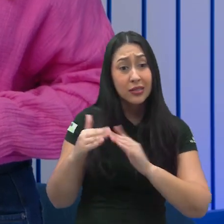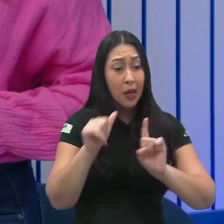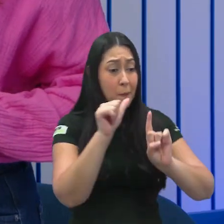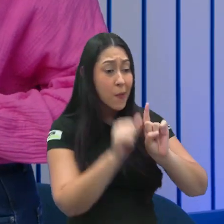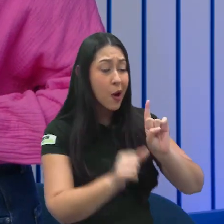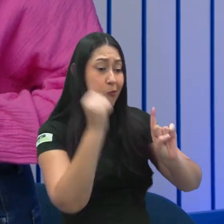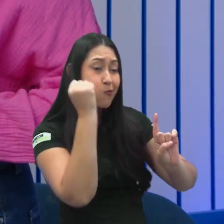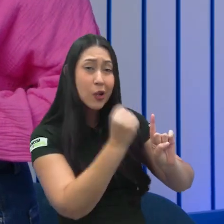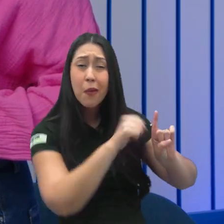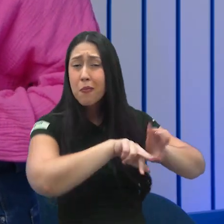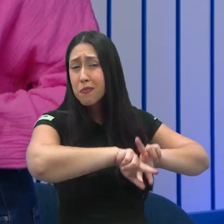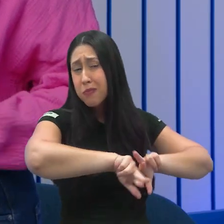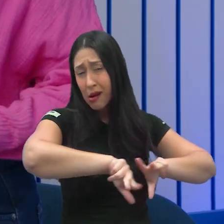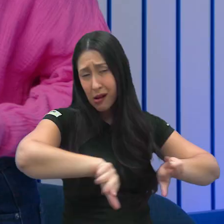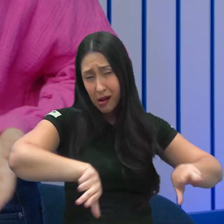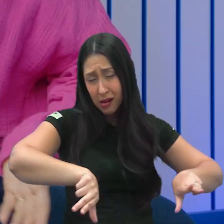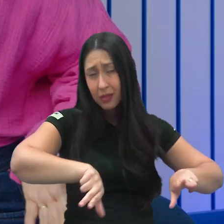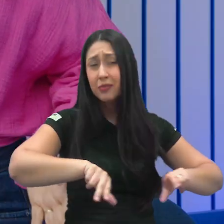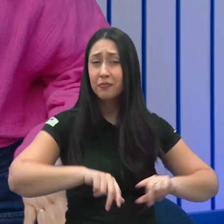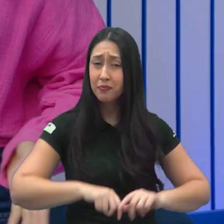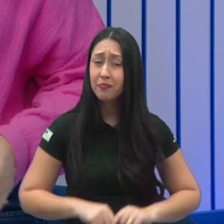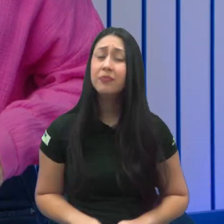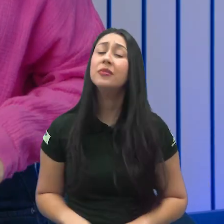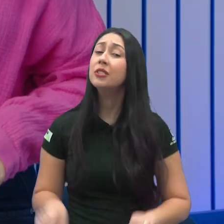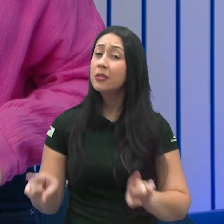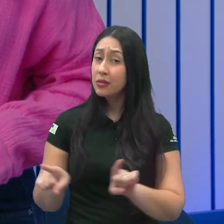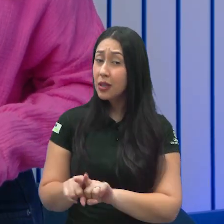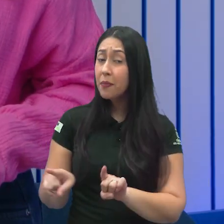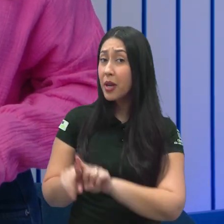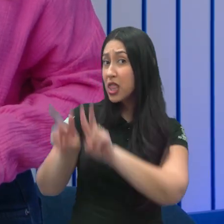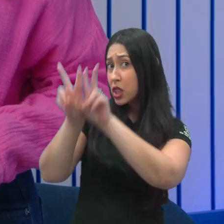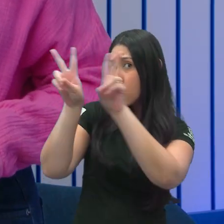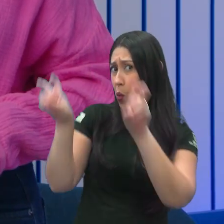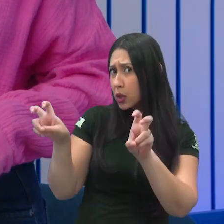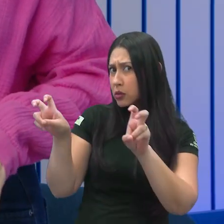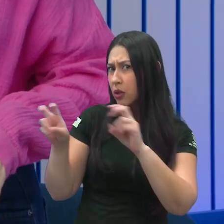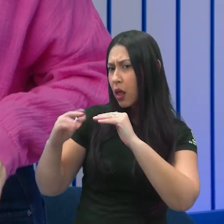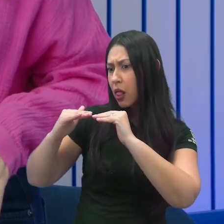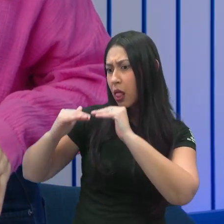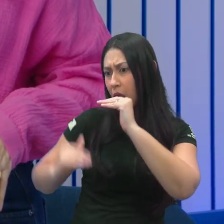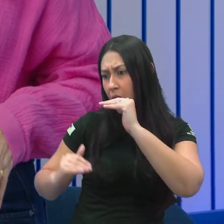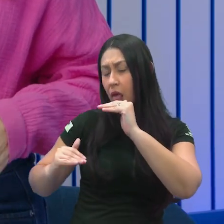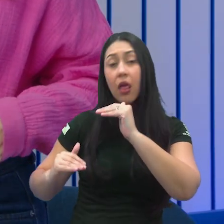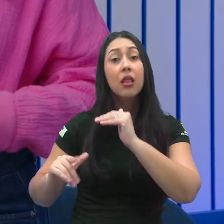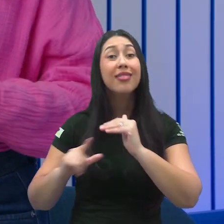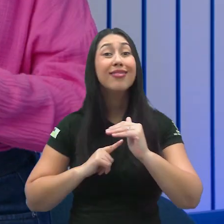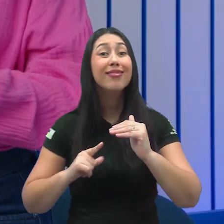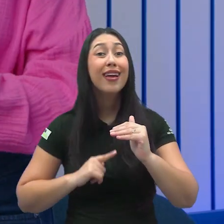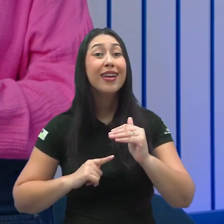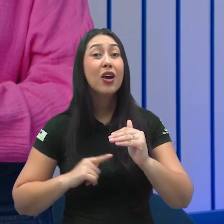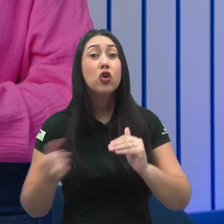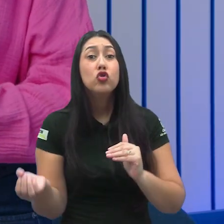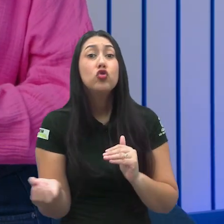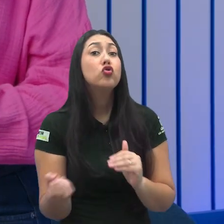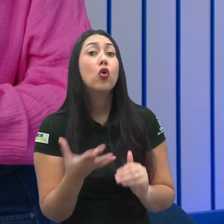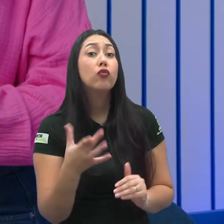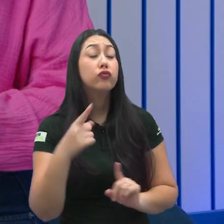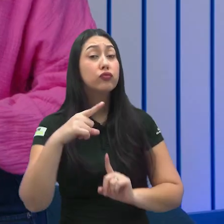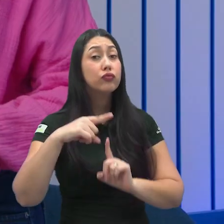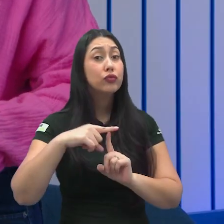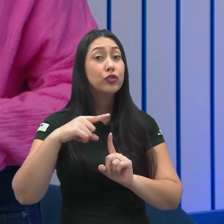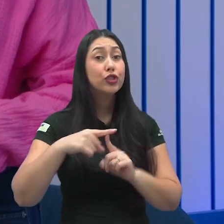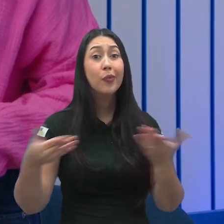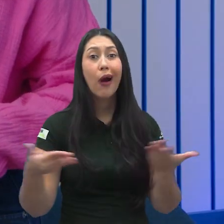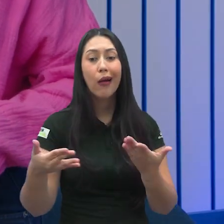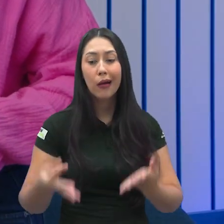e a desigualdade salarial. Inclusive, sobre essa questão da desigualdade, há um outro tipo que vem ocorrendo com